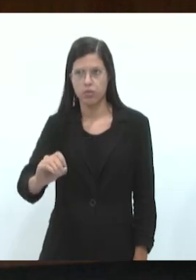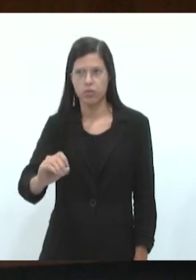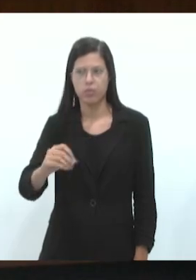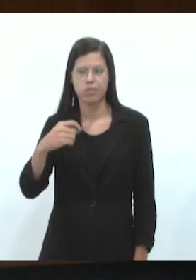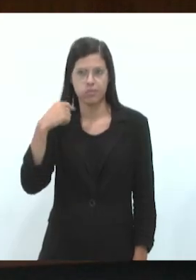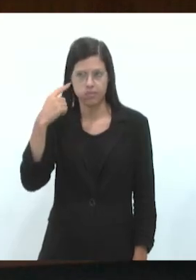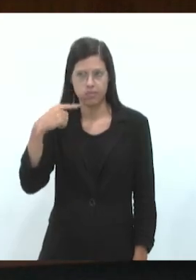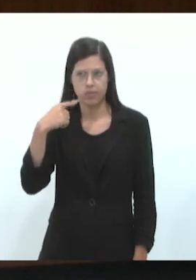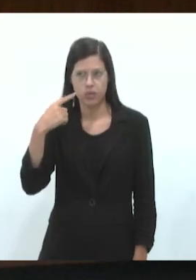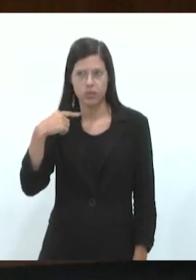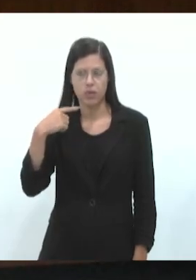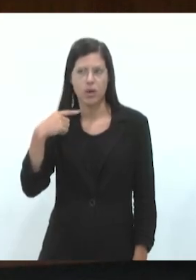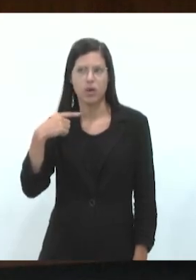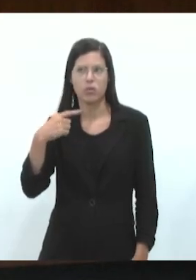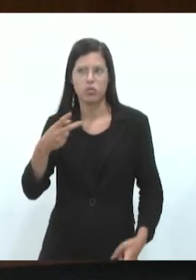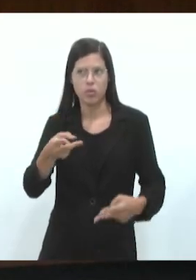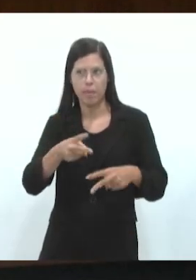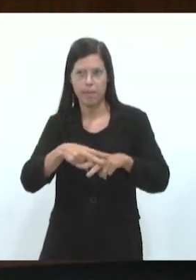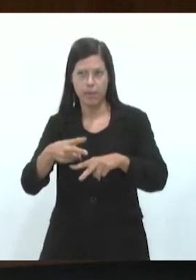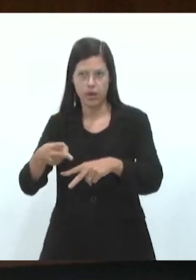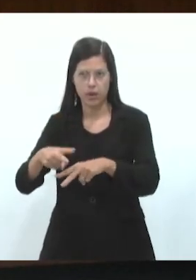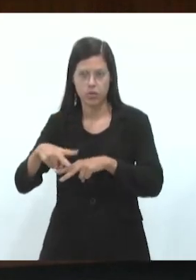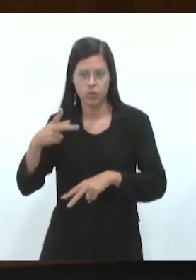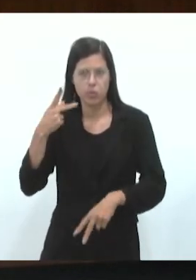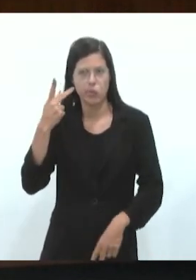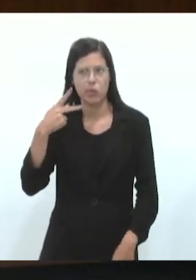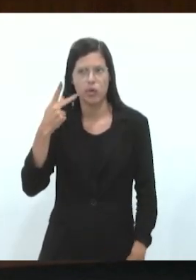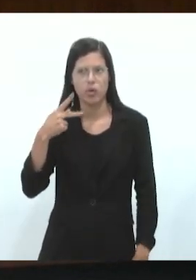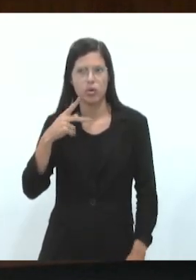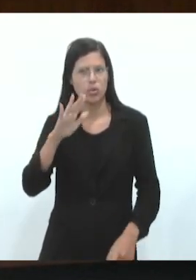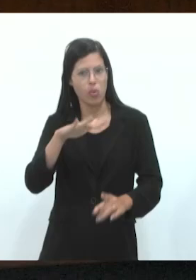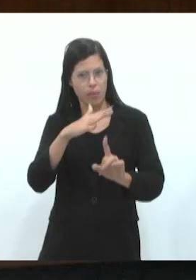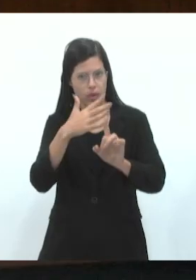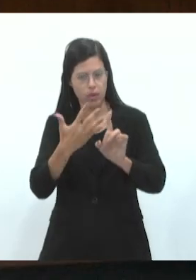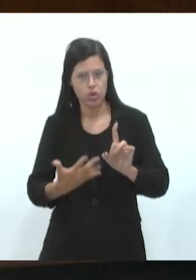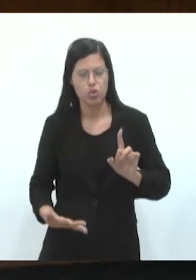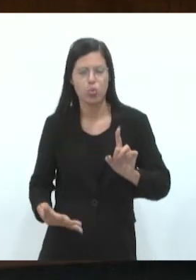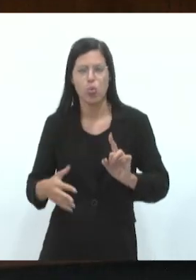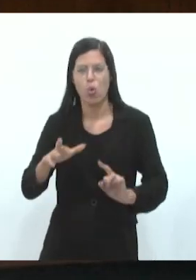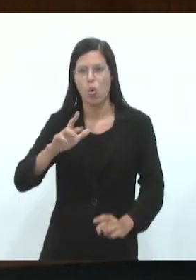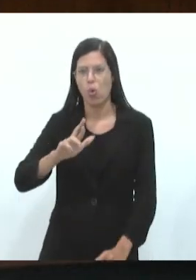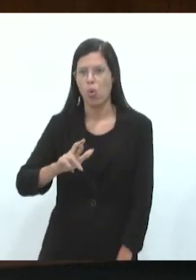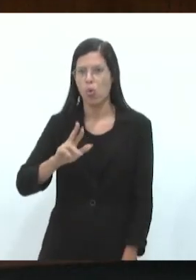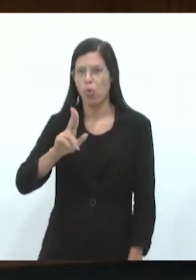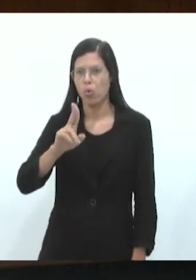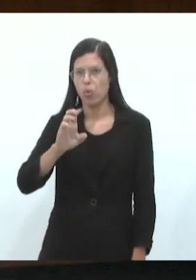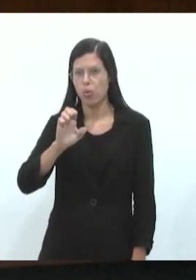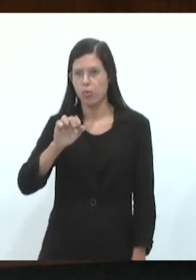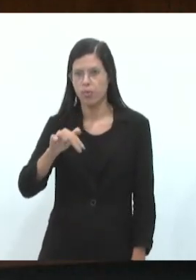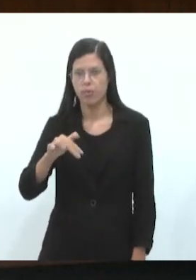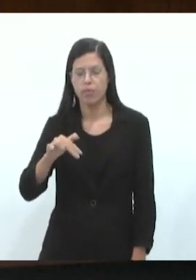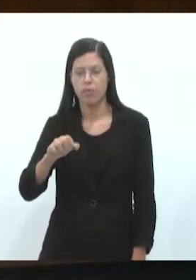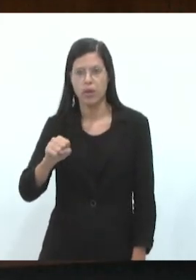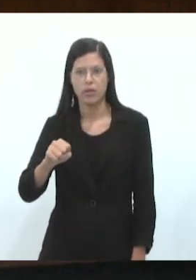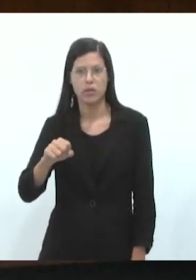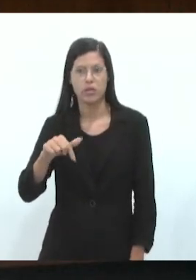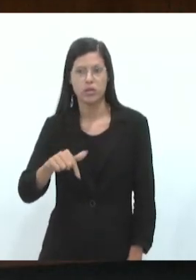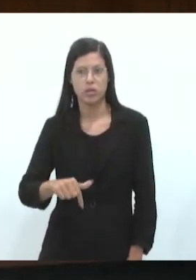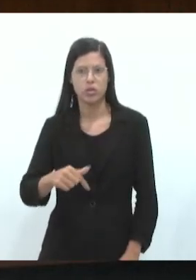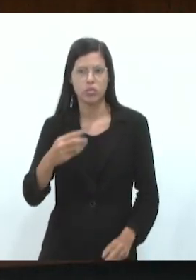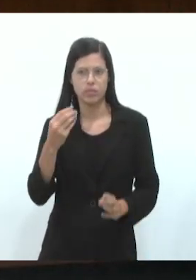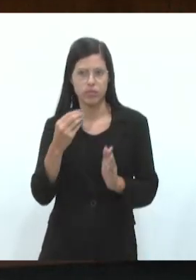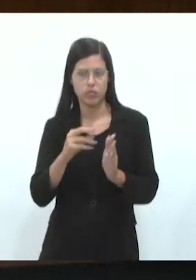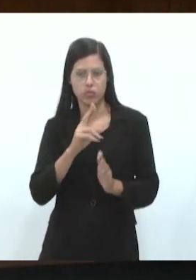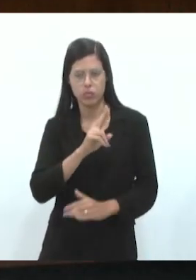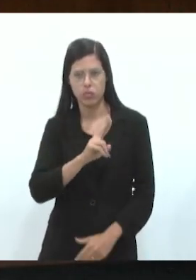advogado de preso político, prestou homenagem ao Rubem Paiva, colocando o nome dele numa estação do